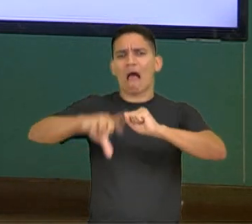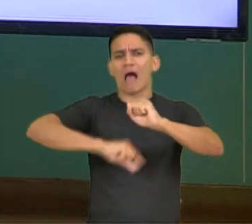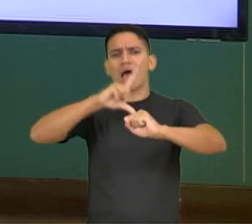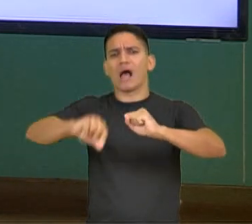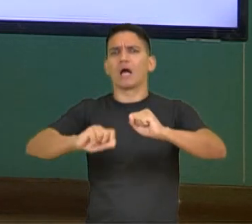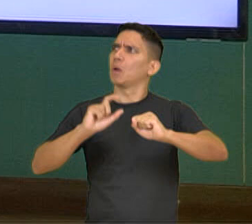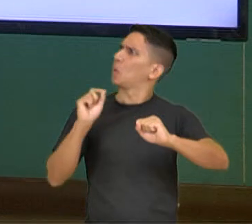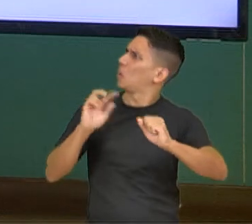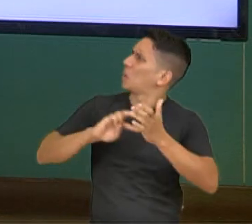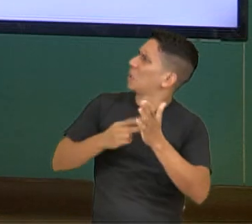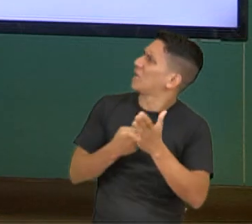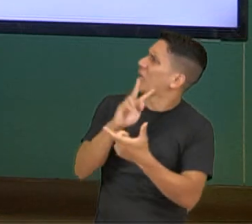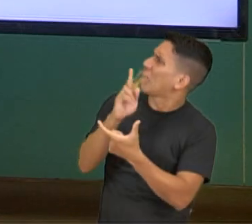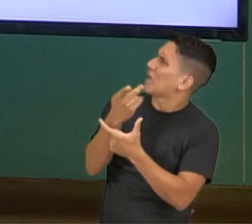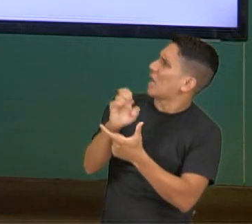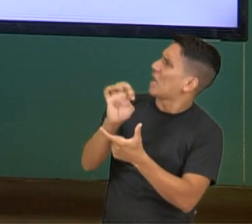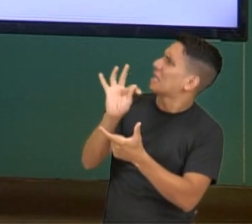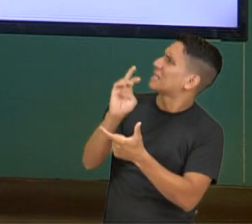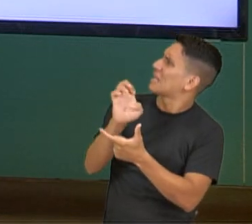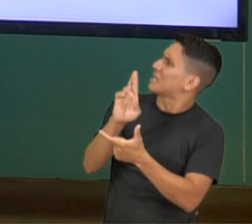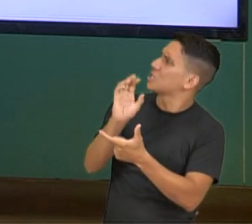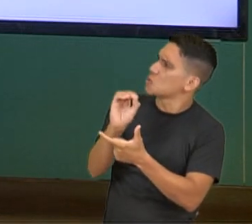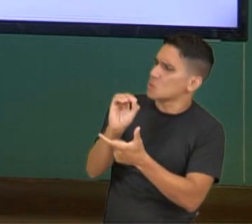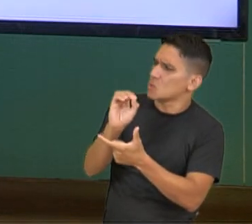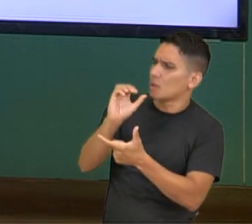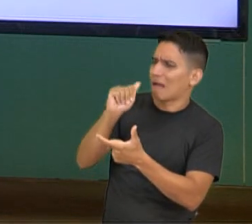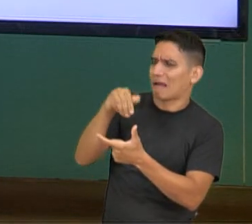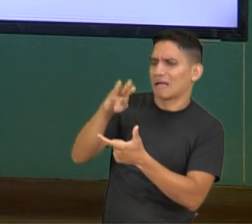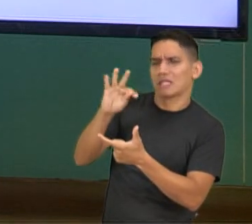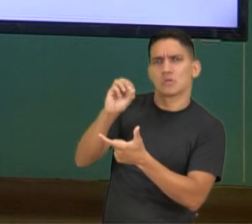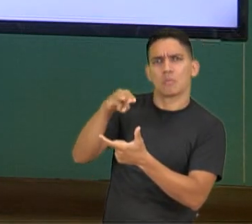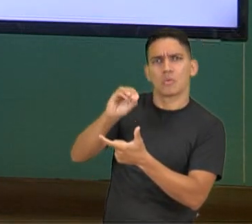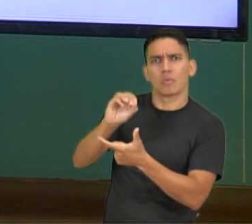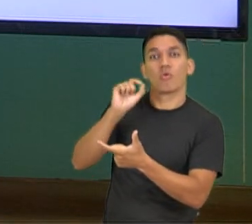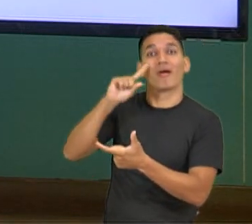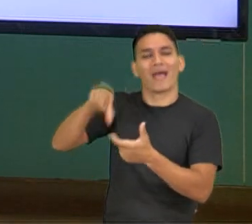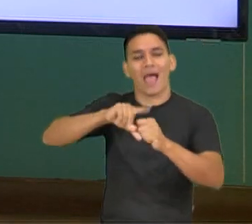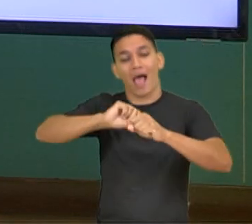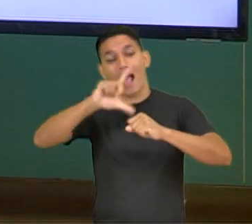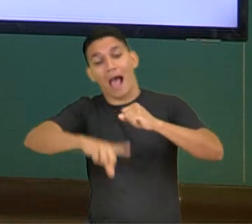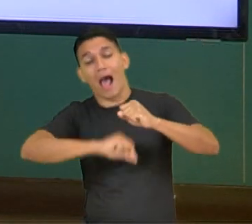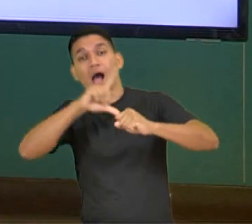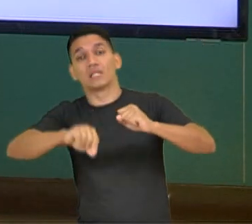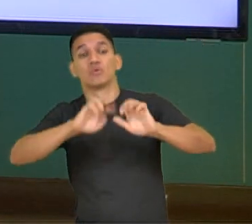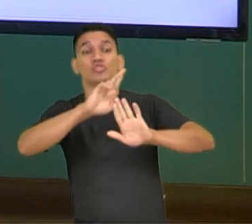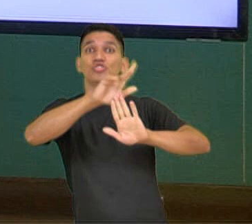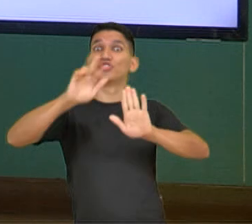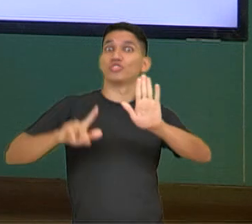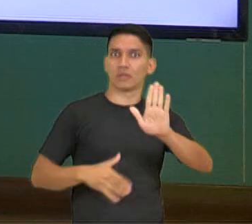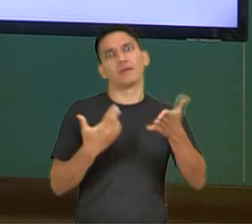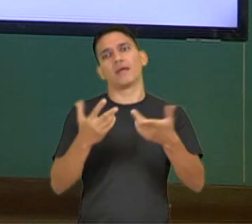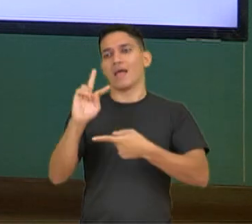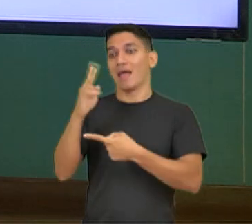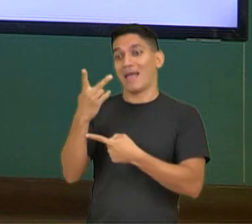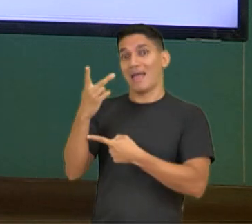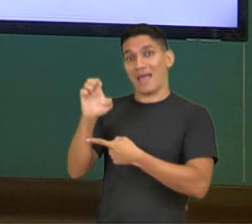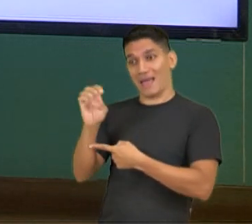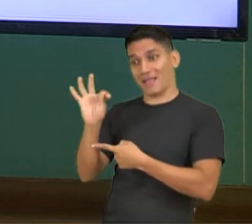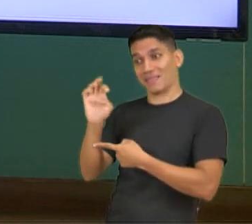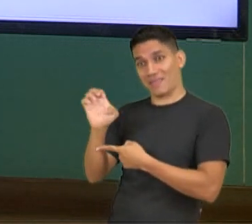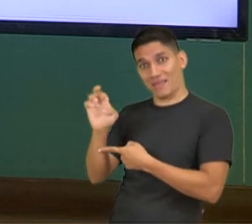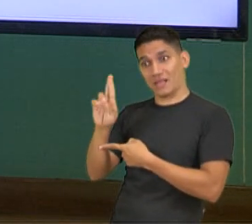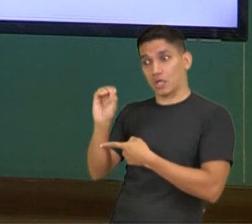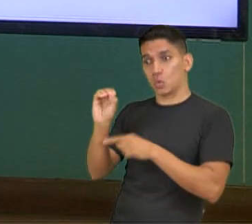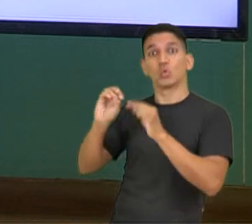heteroátomo? Heteroátomo são átomos diferentes. Hétero, claro, é um prefixo que